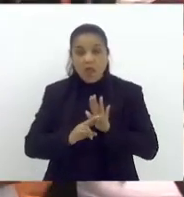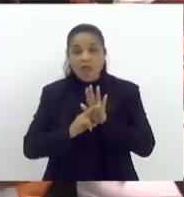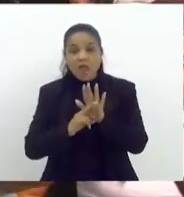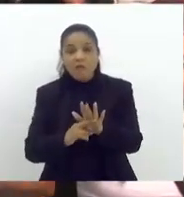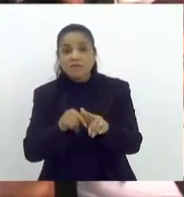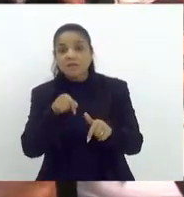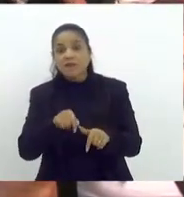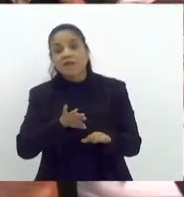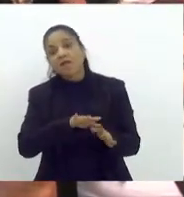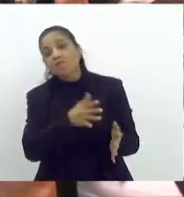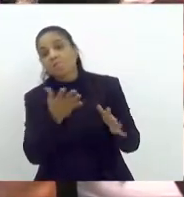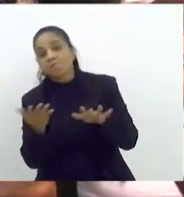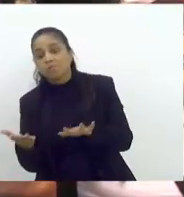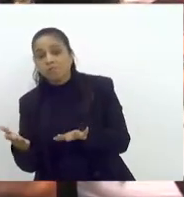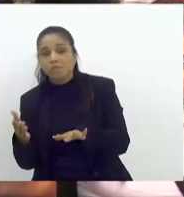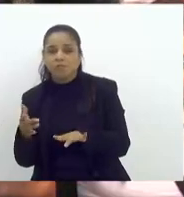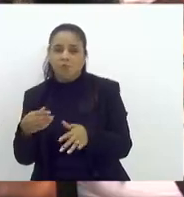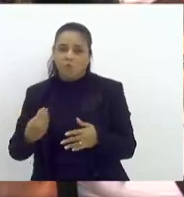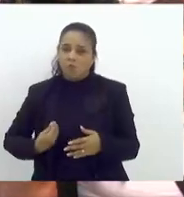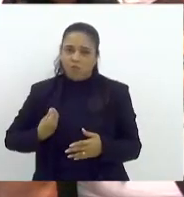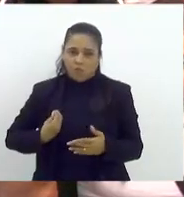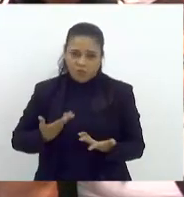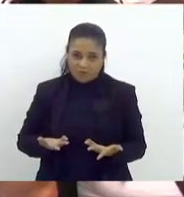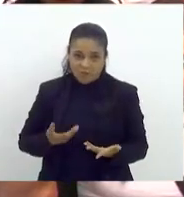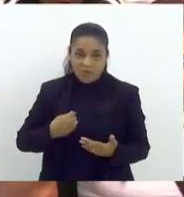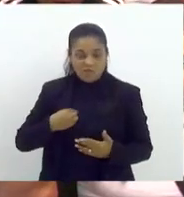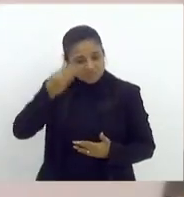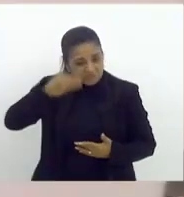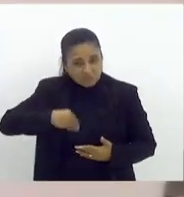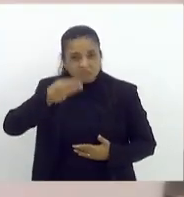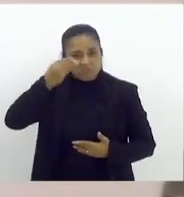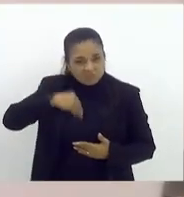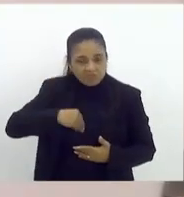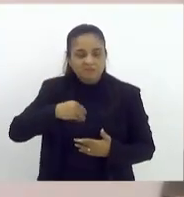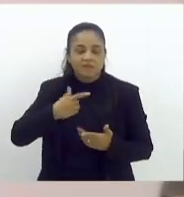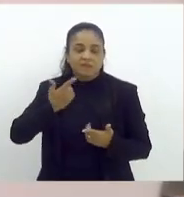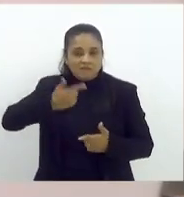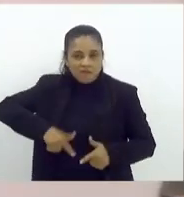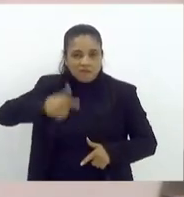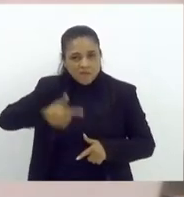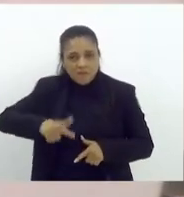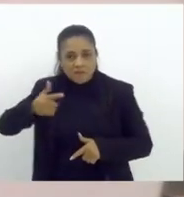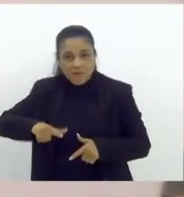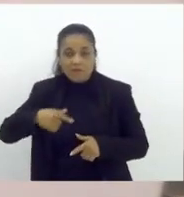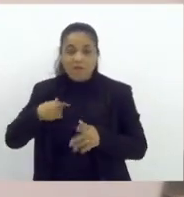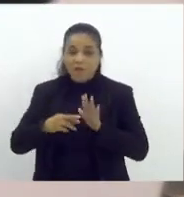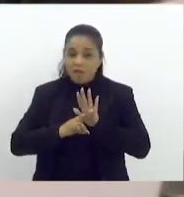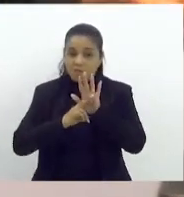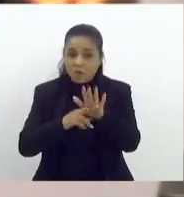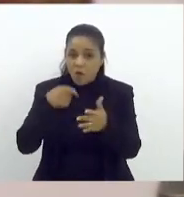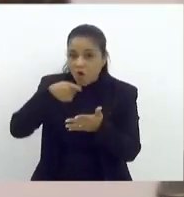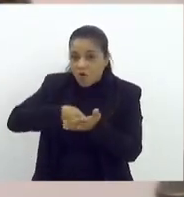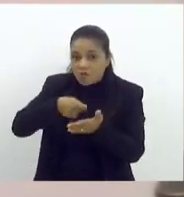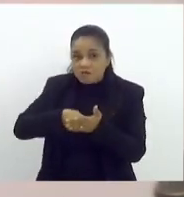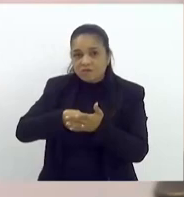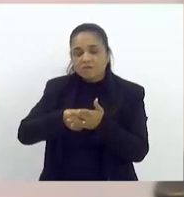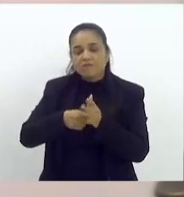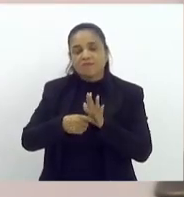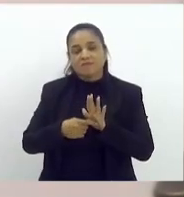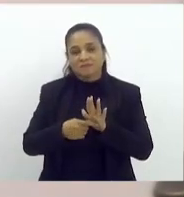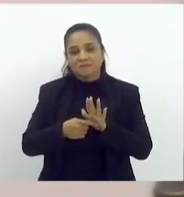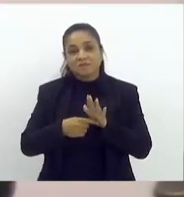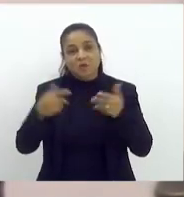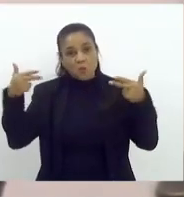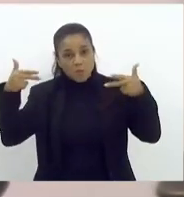que não tá aqui hoje eu acho desanimei várias vezes eu acho que por ver falta de representações me obrigou tá aqui hoje poder emprestar os nossos não